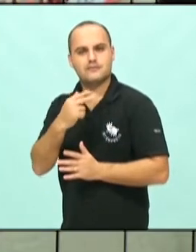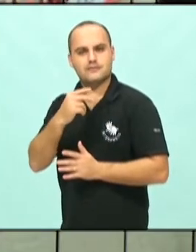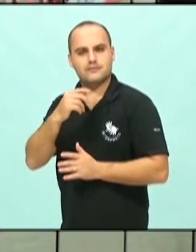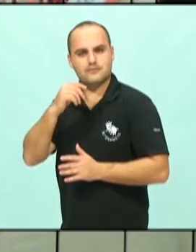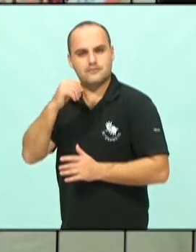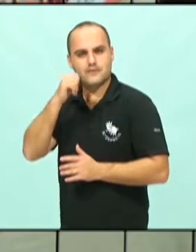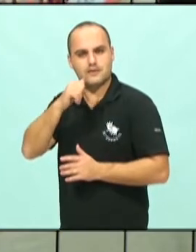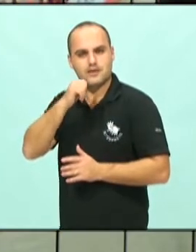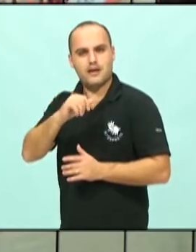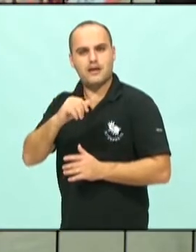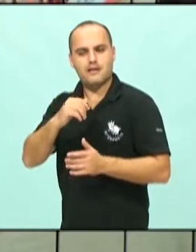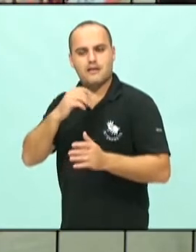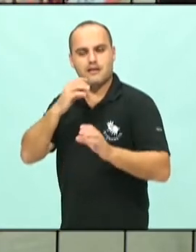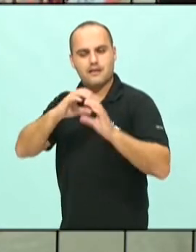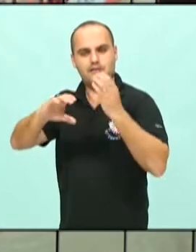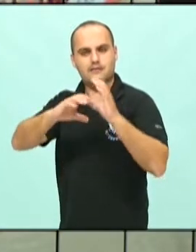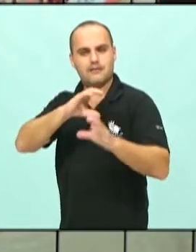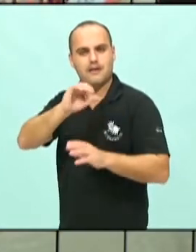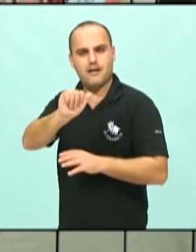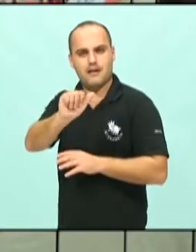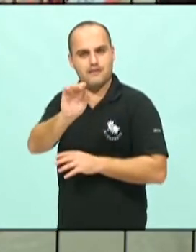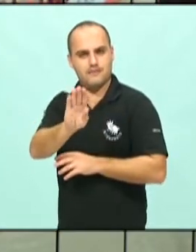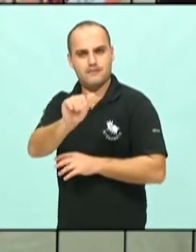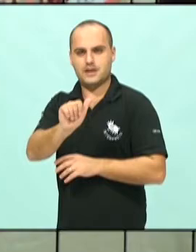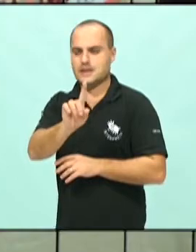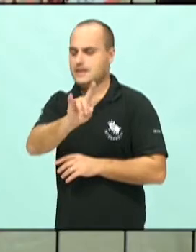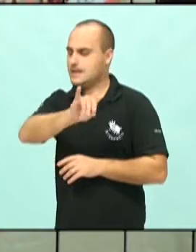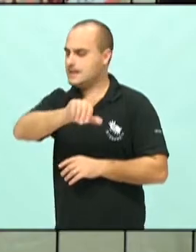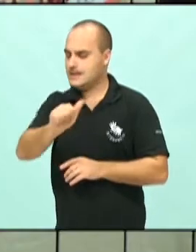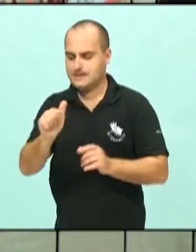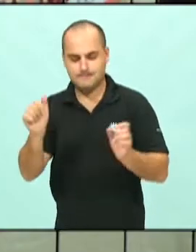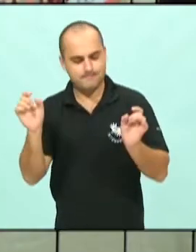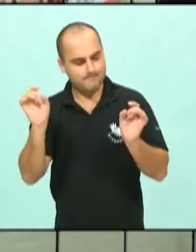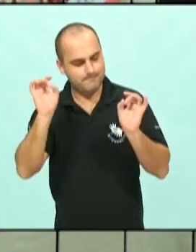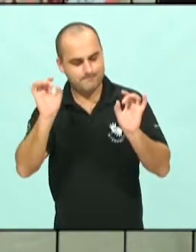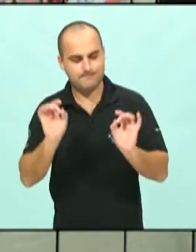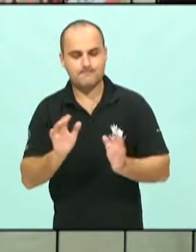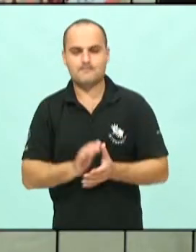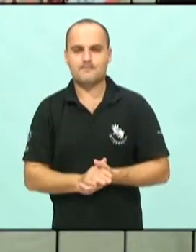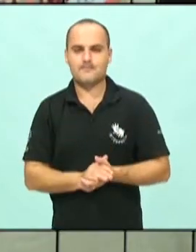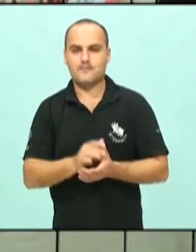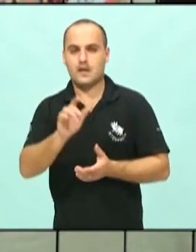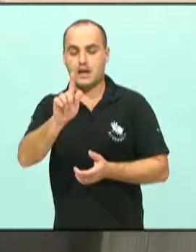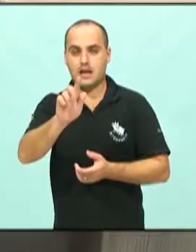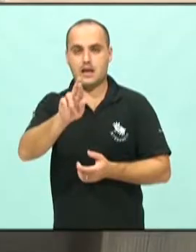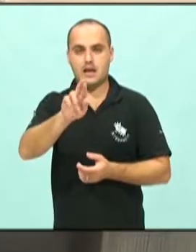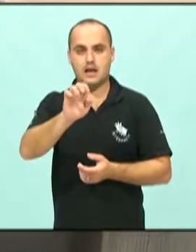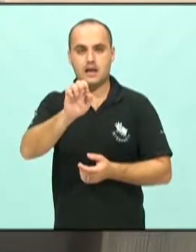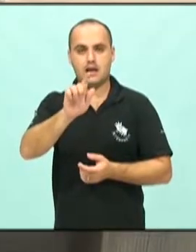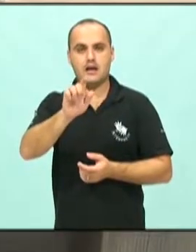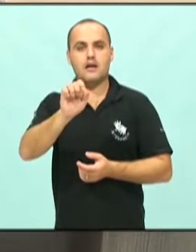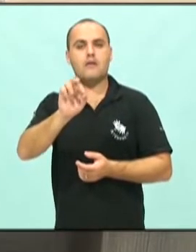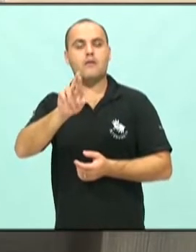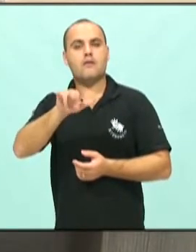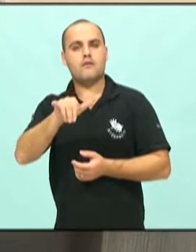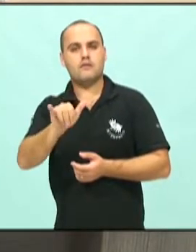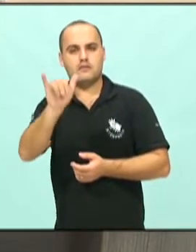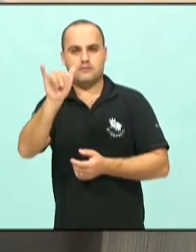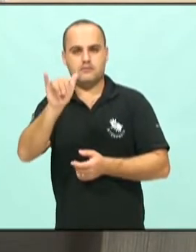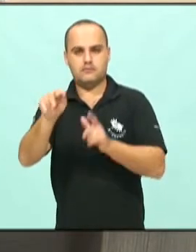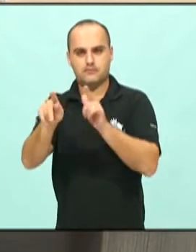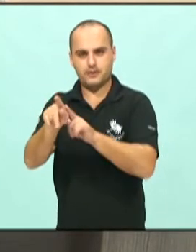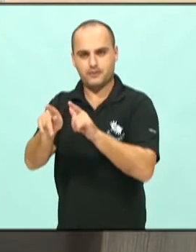de uma maneira impressionante, assim. Gregory Hertel, que é um compositor de Blumenau, fez a letra de